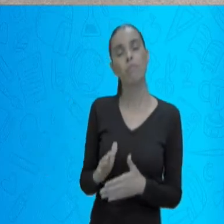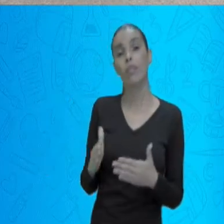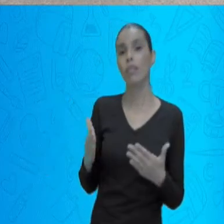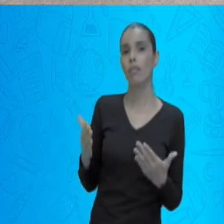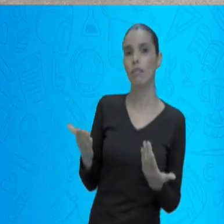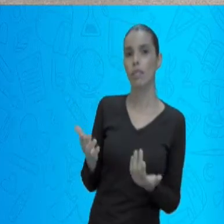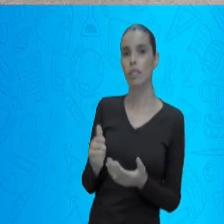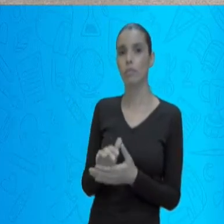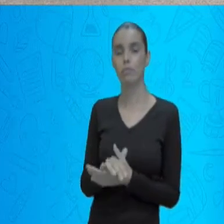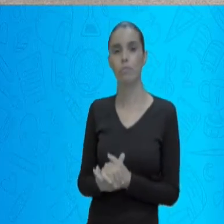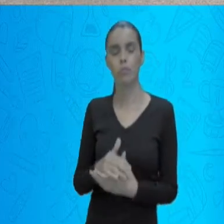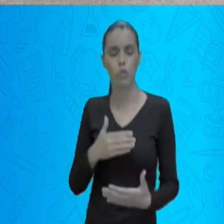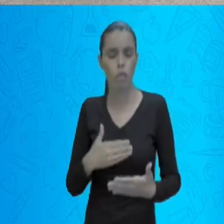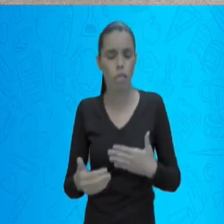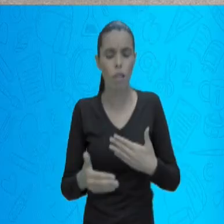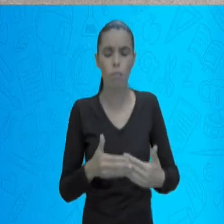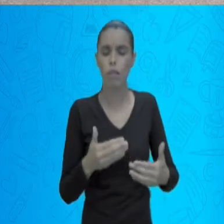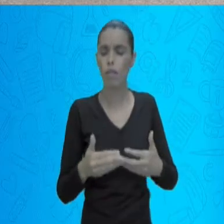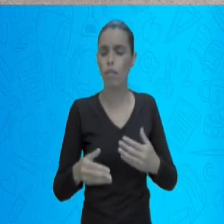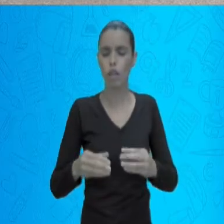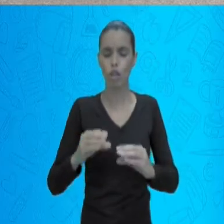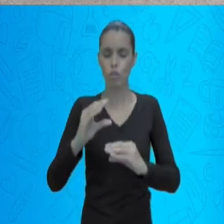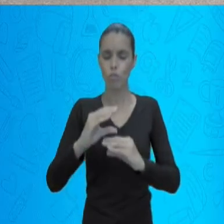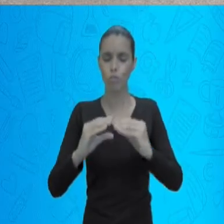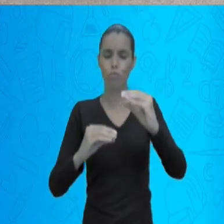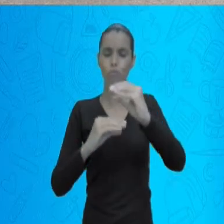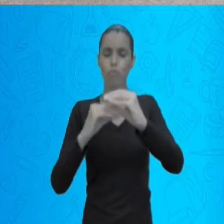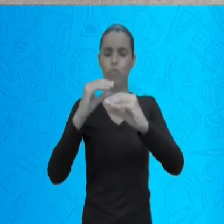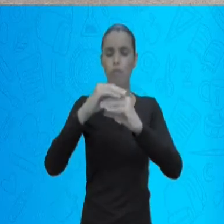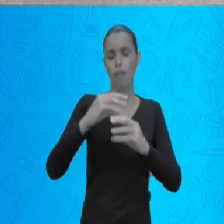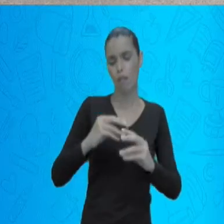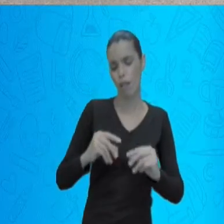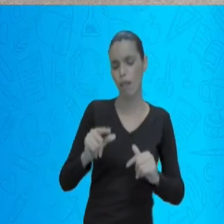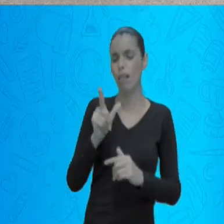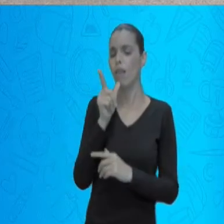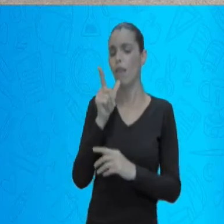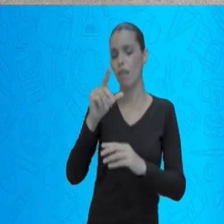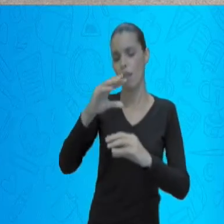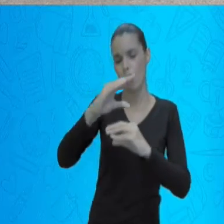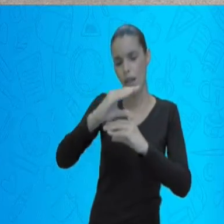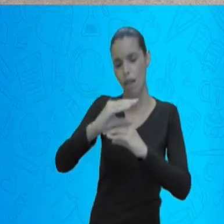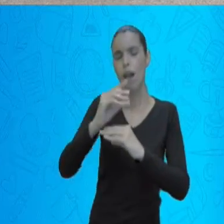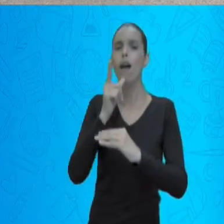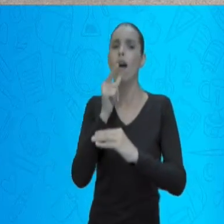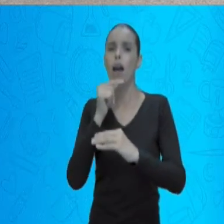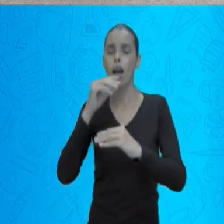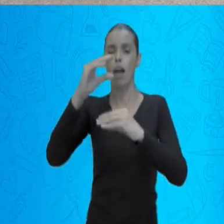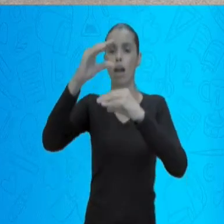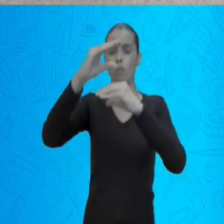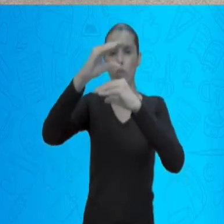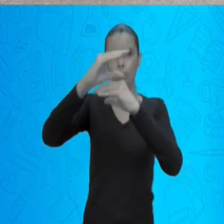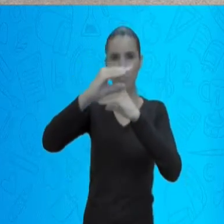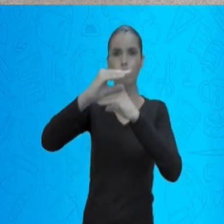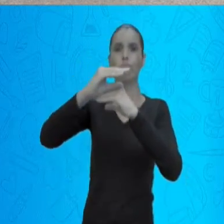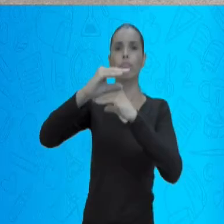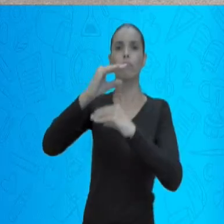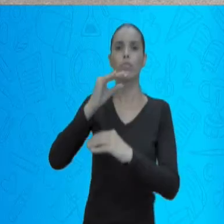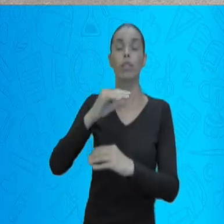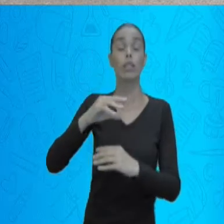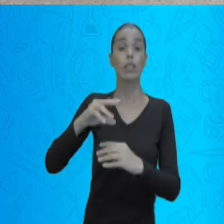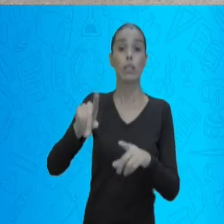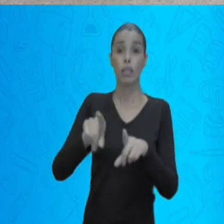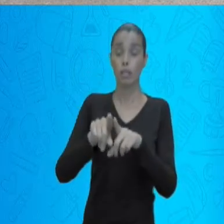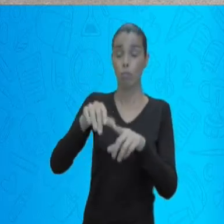da ordem em que eles forem depositados neste recipiente, eles sempre